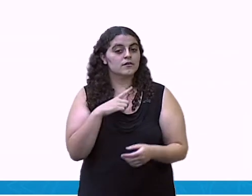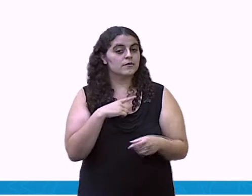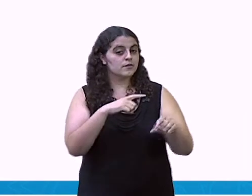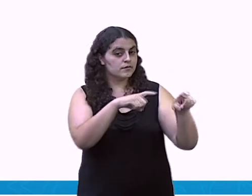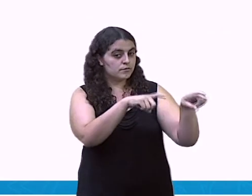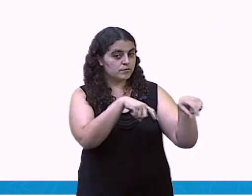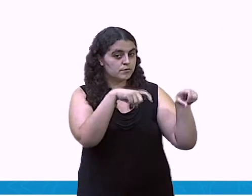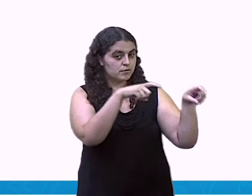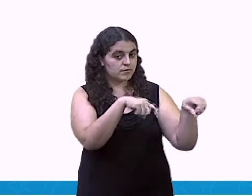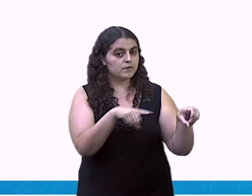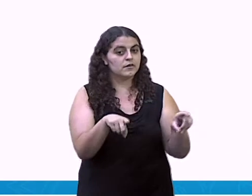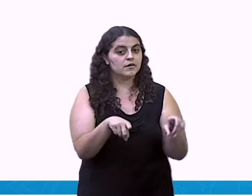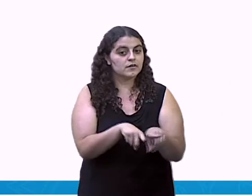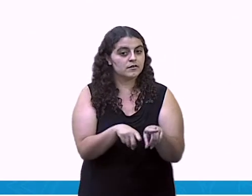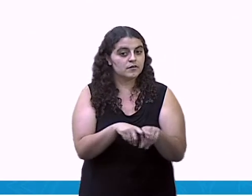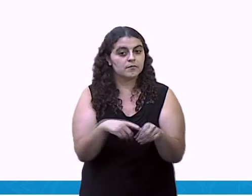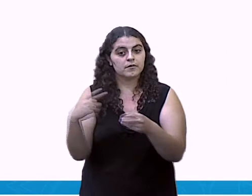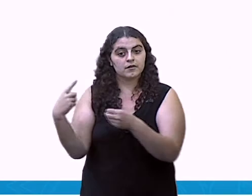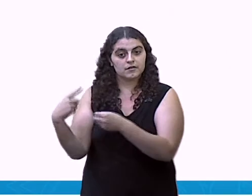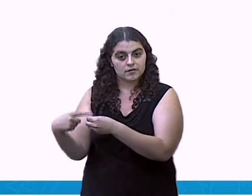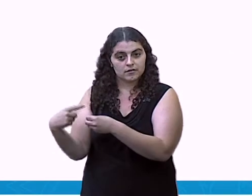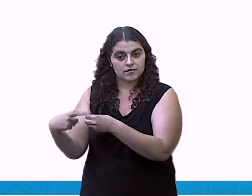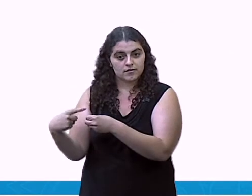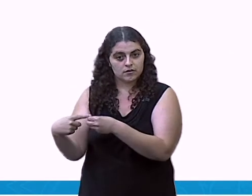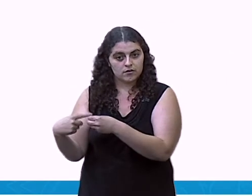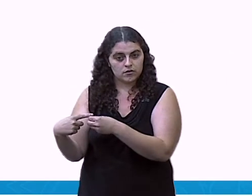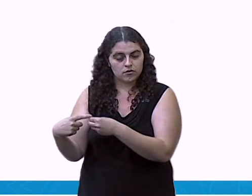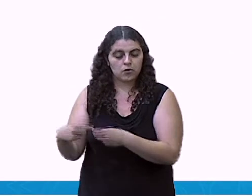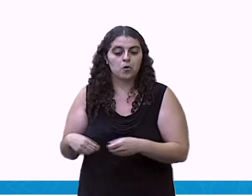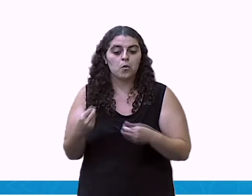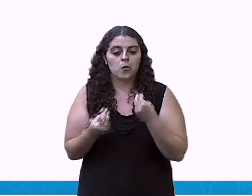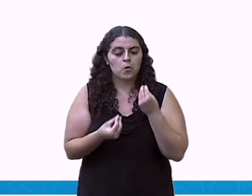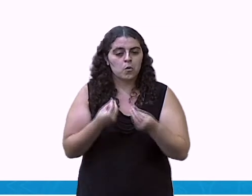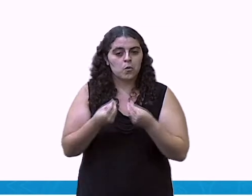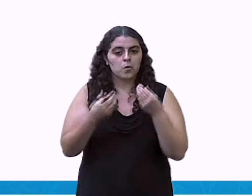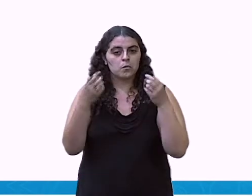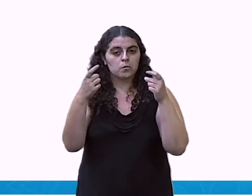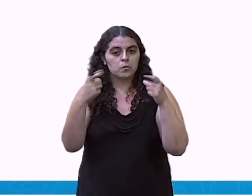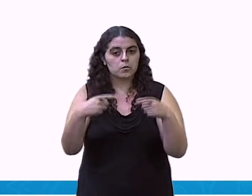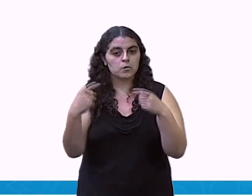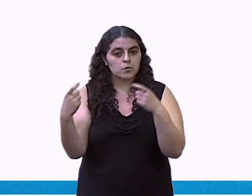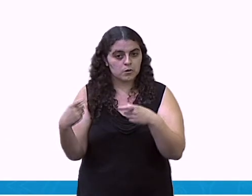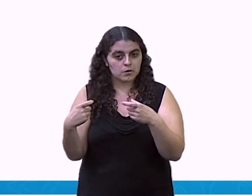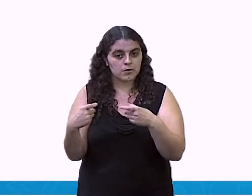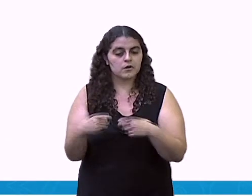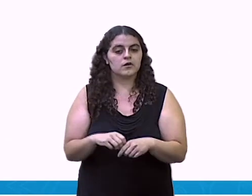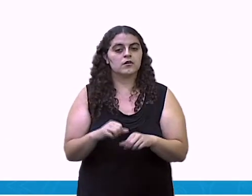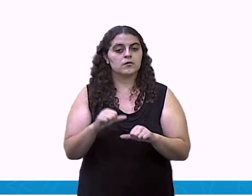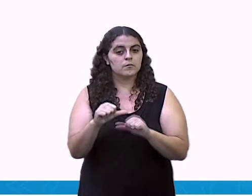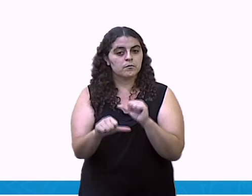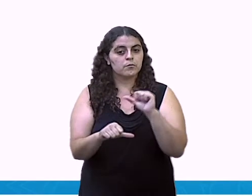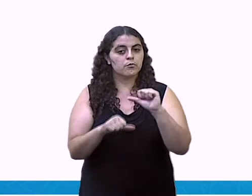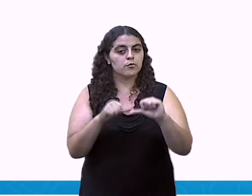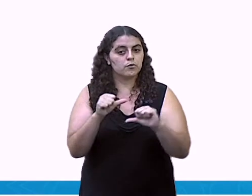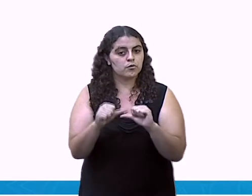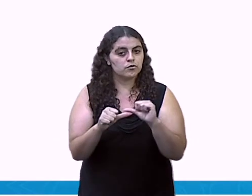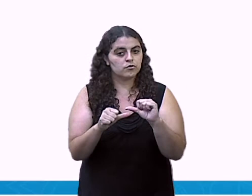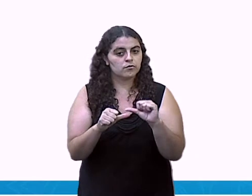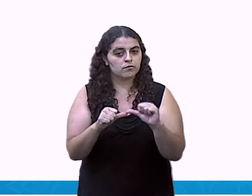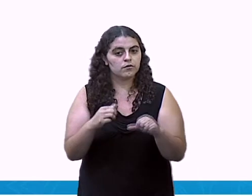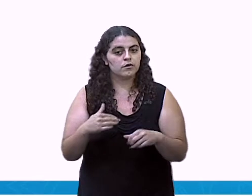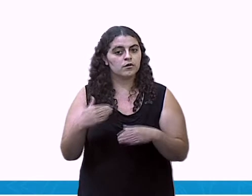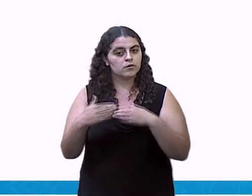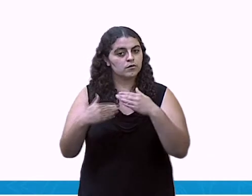campo e elementos da cidade como um lugar que foi sendo modificado ao longo do